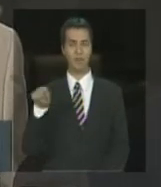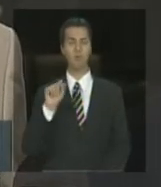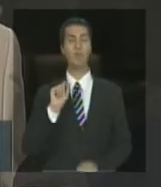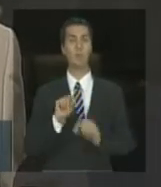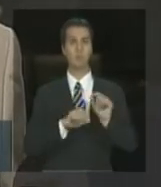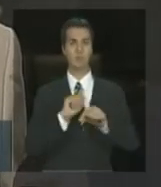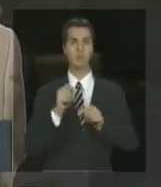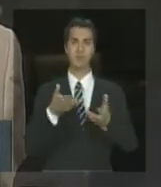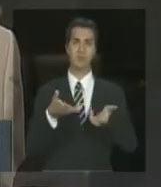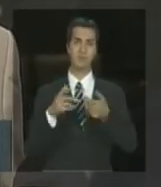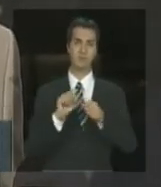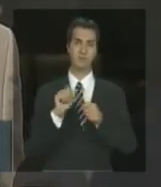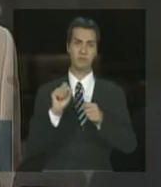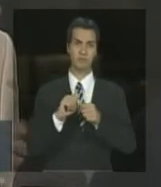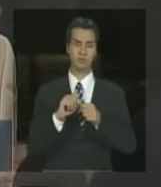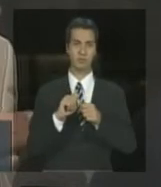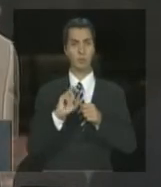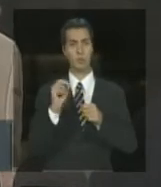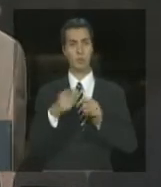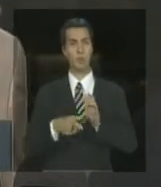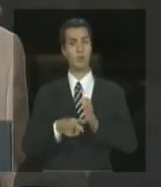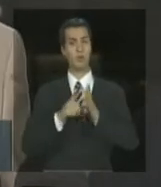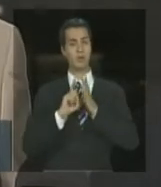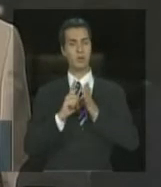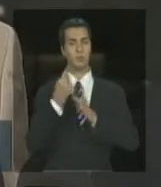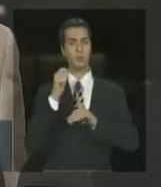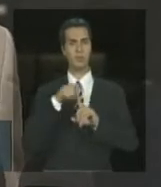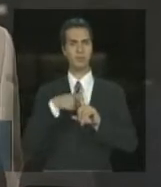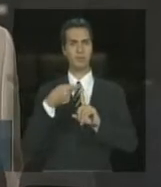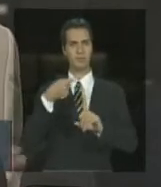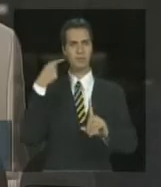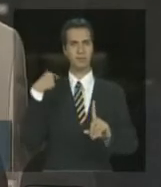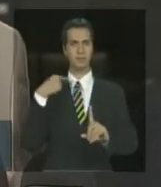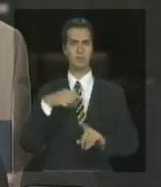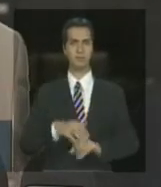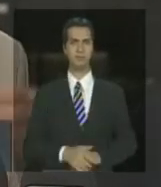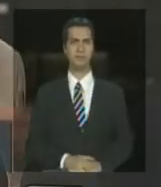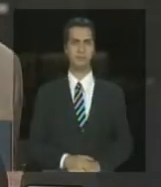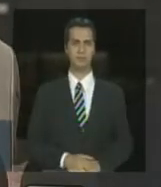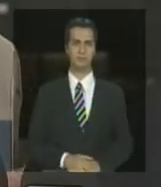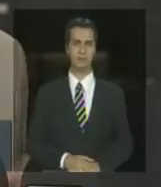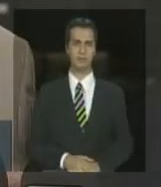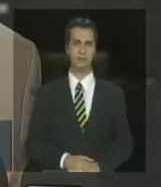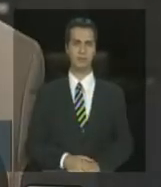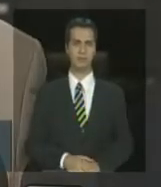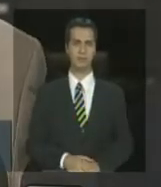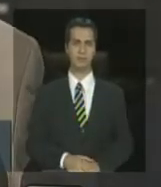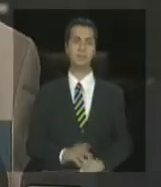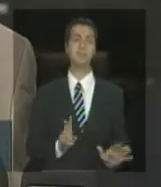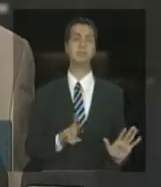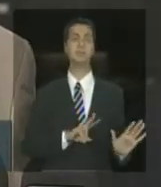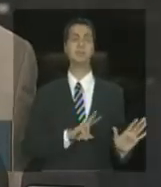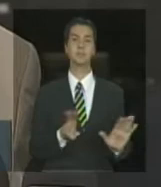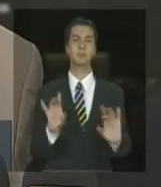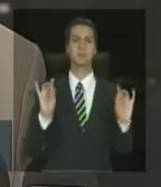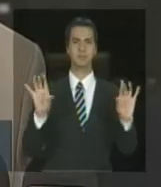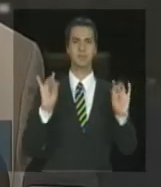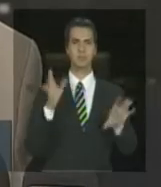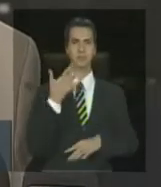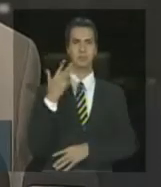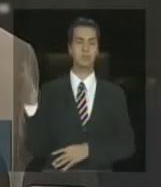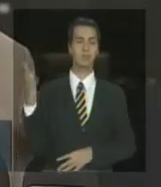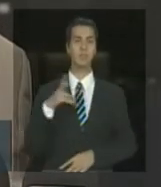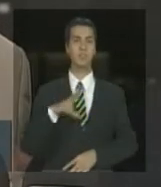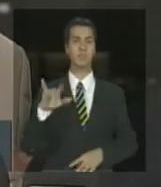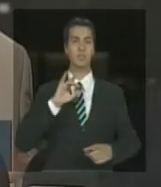20, ou às vésperas, no mês que anteceda, na Semana do Meio Ambiente, mais precisamente, uma reunião do